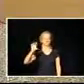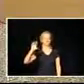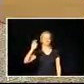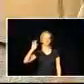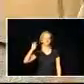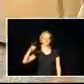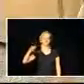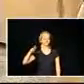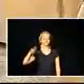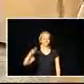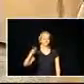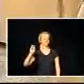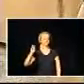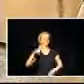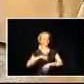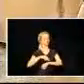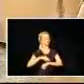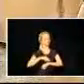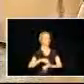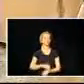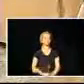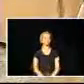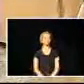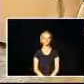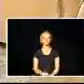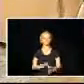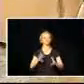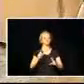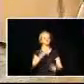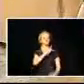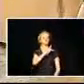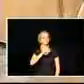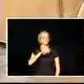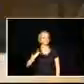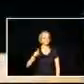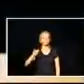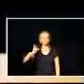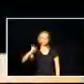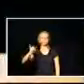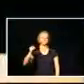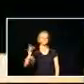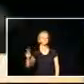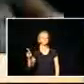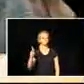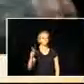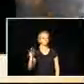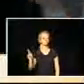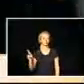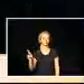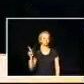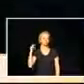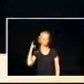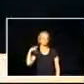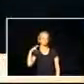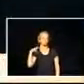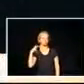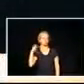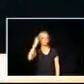Senhor presidente em exercício, professor Jefferson, nobres pares, munícipes aqui